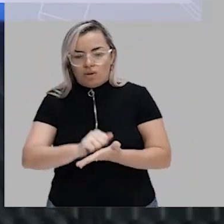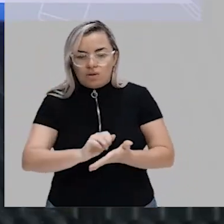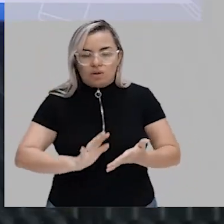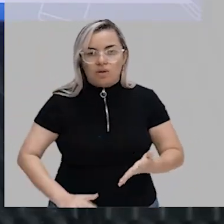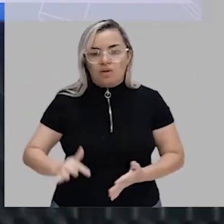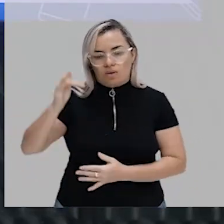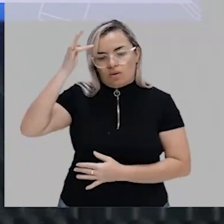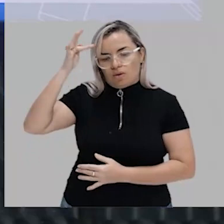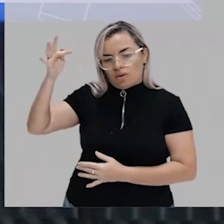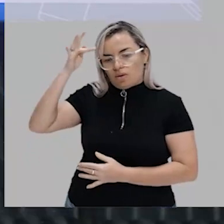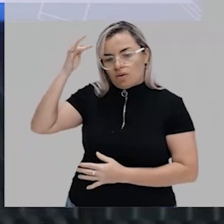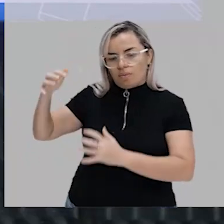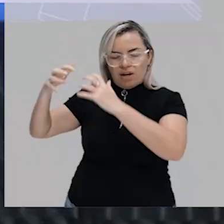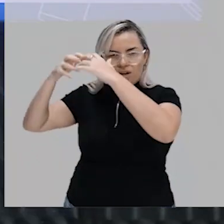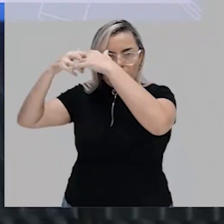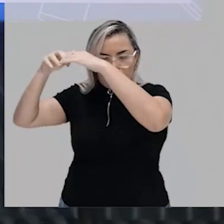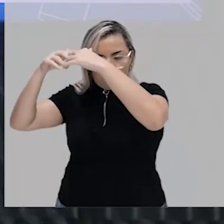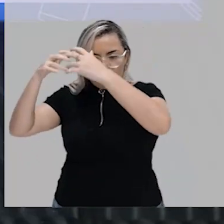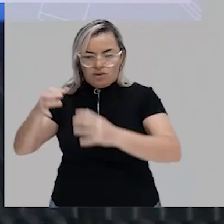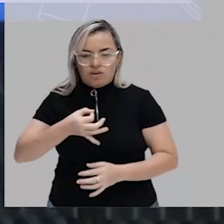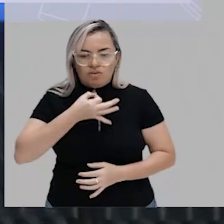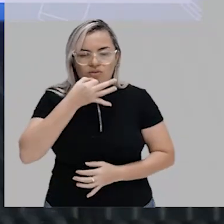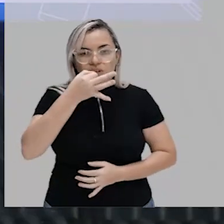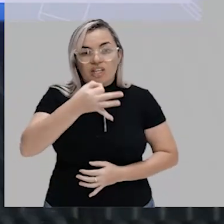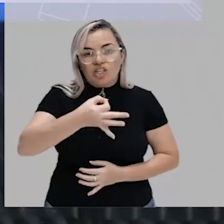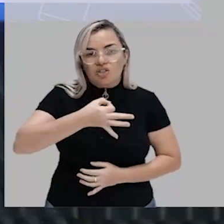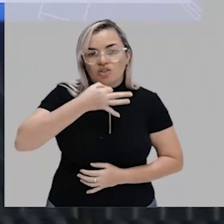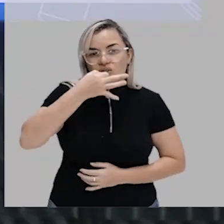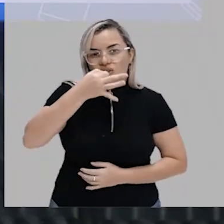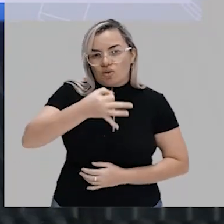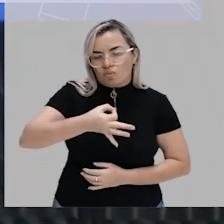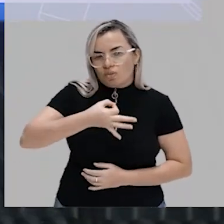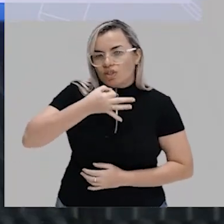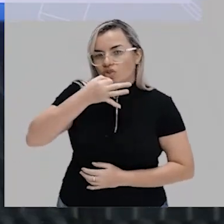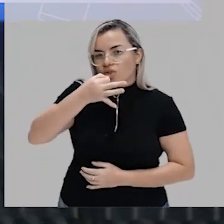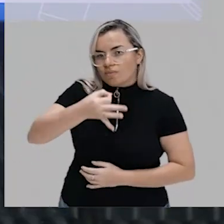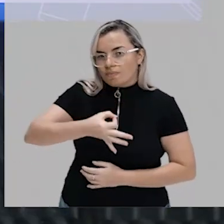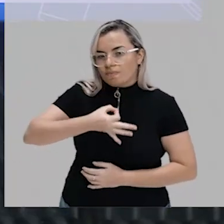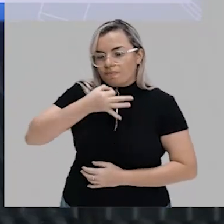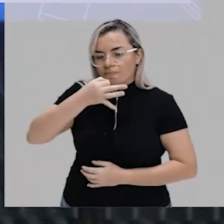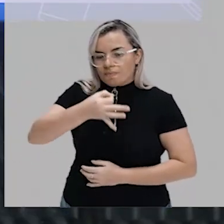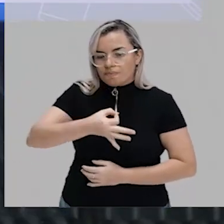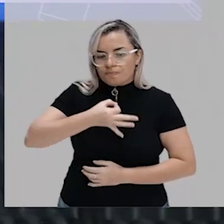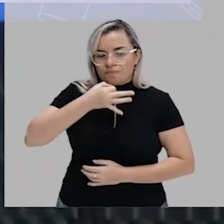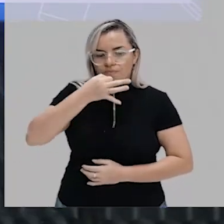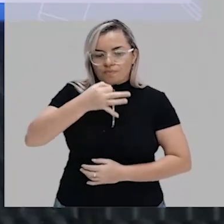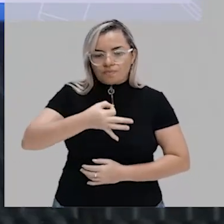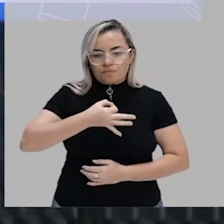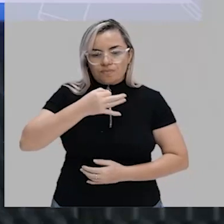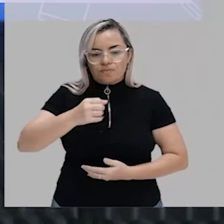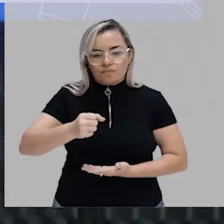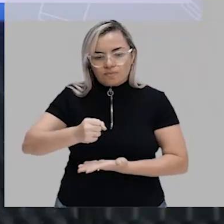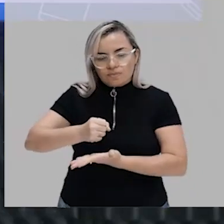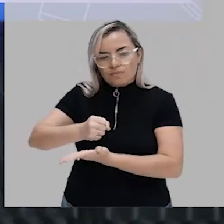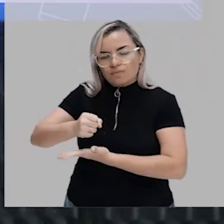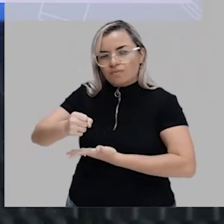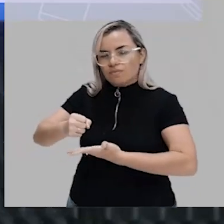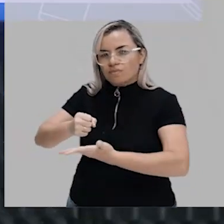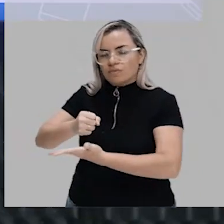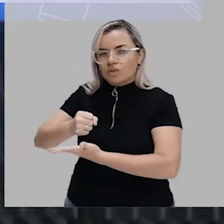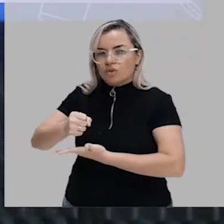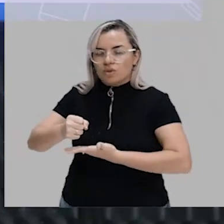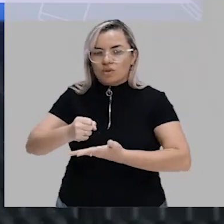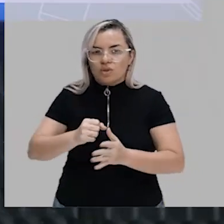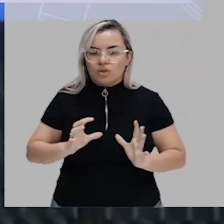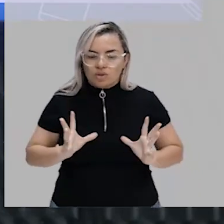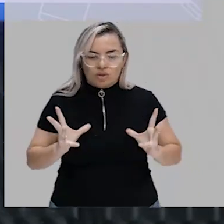uma reflexão crítica, atenção para o termo, reflexão crítica, sobre as bases que